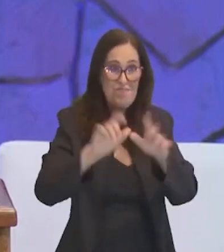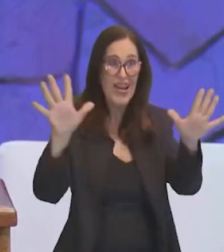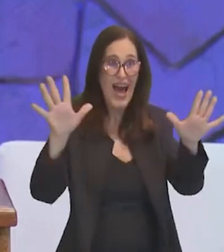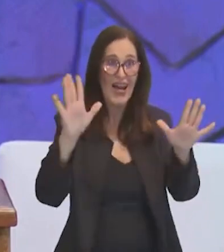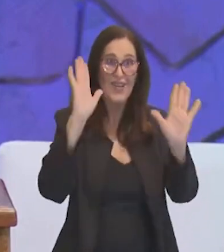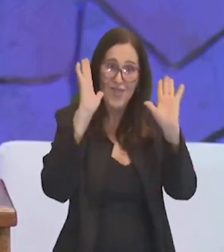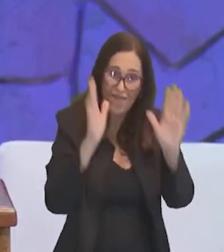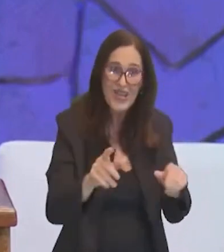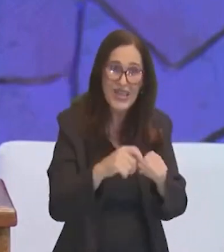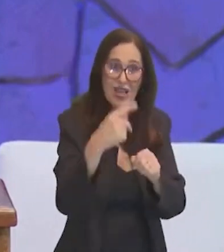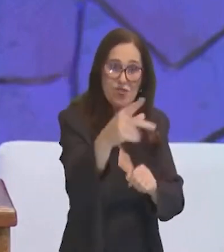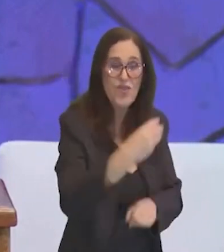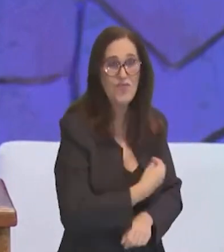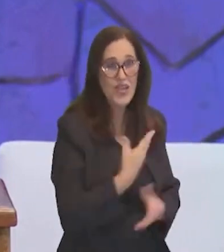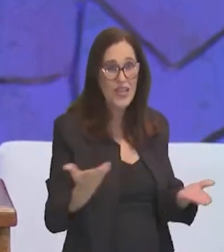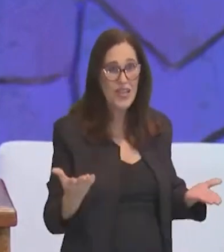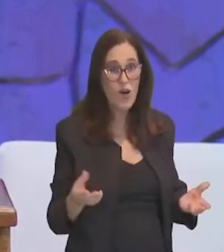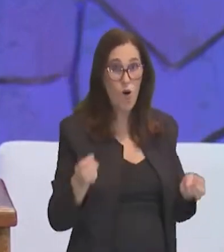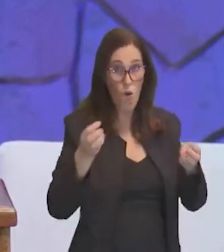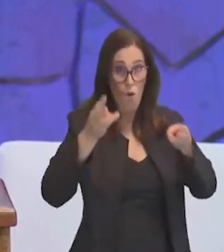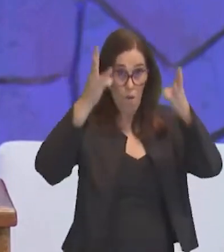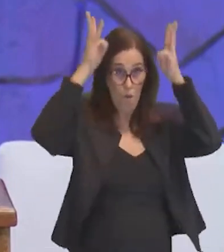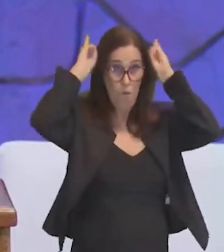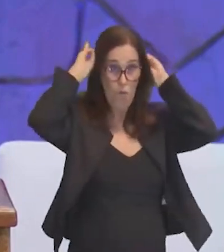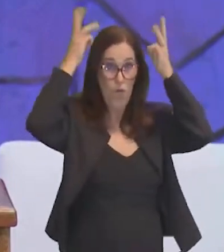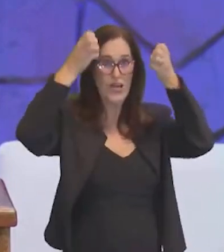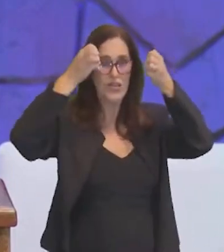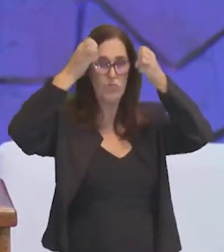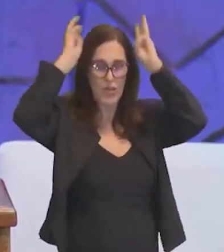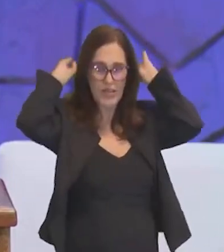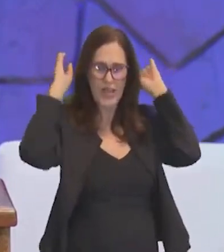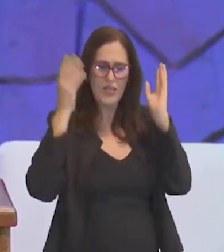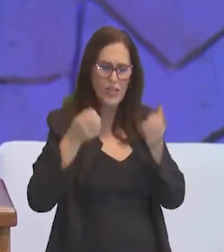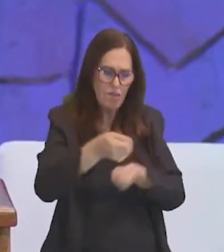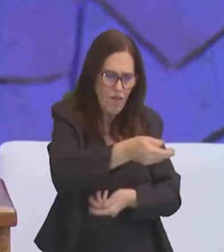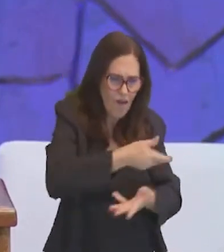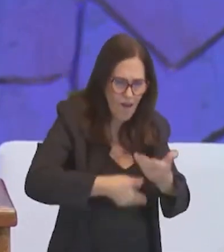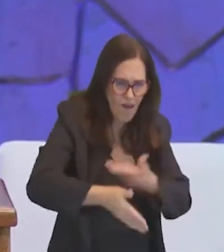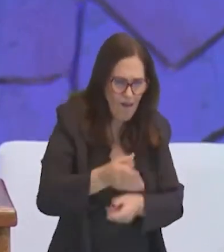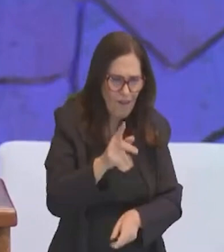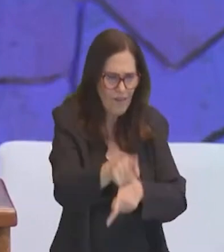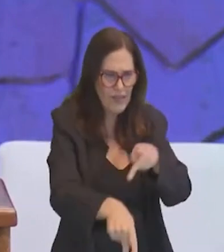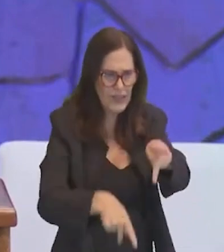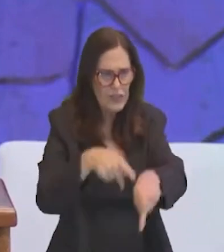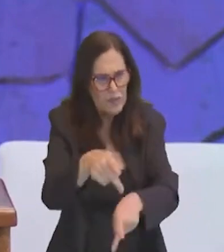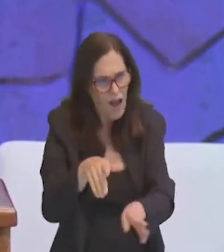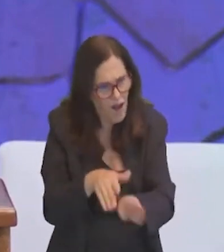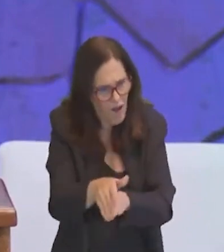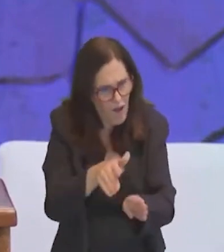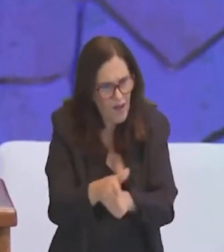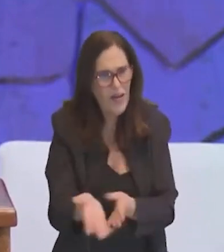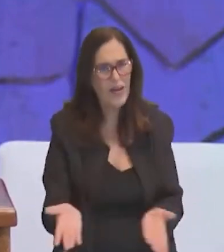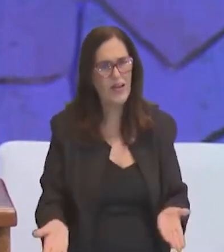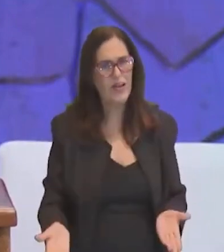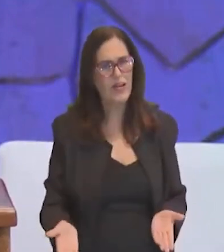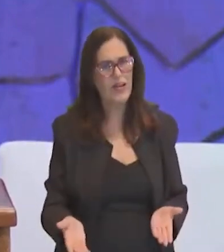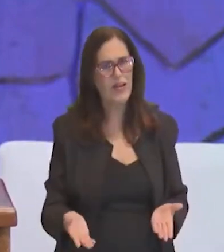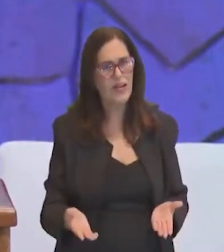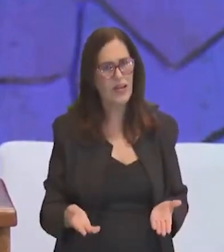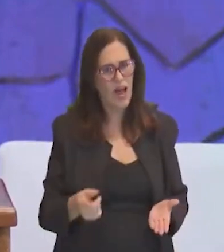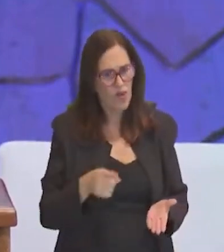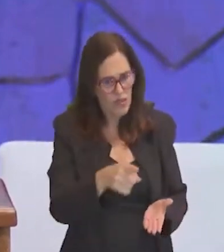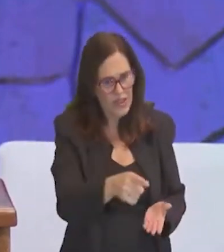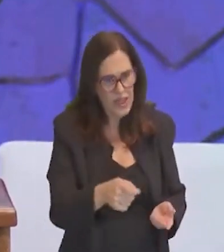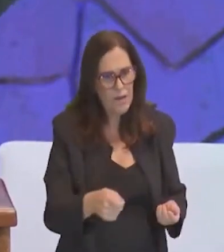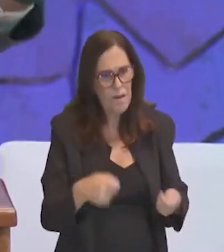O que Moisés estava falando com o povo ali era: olha, eu estou aqui animando-vos para terem força para